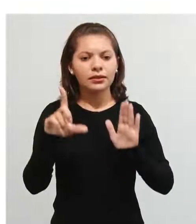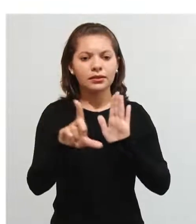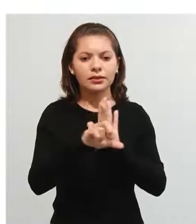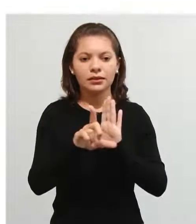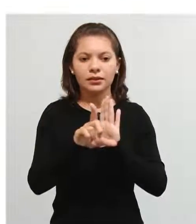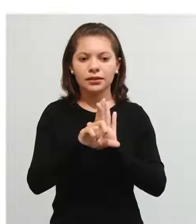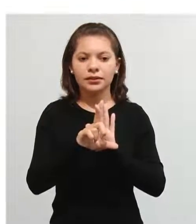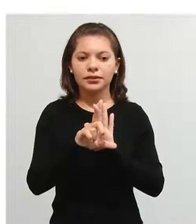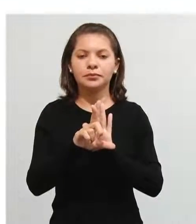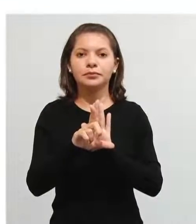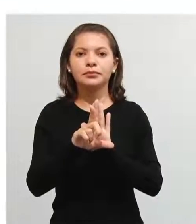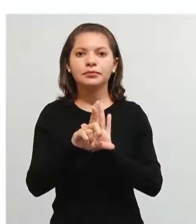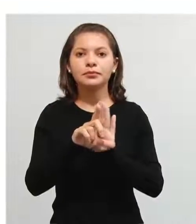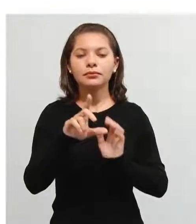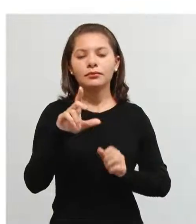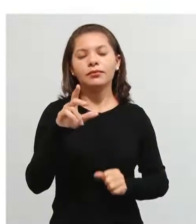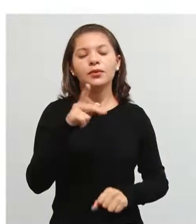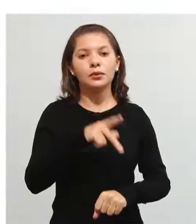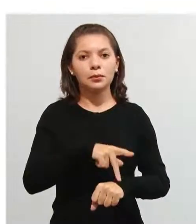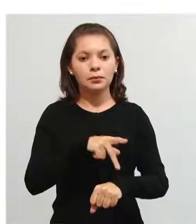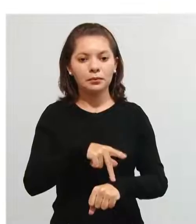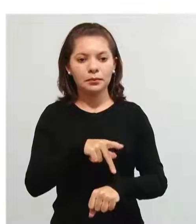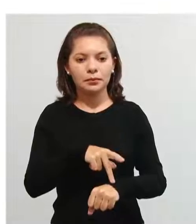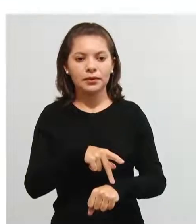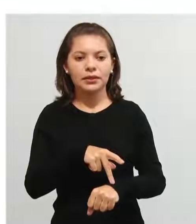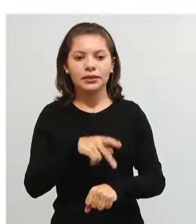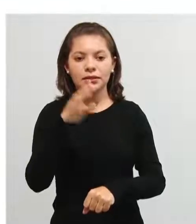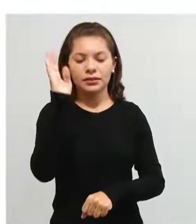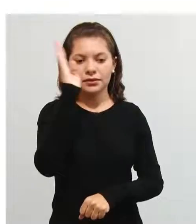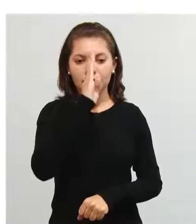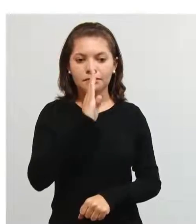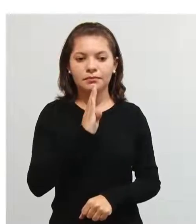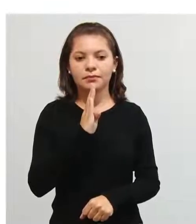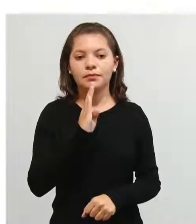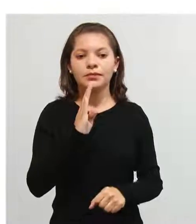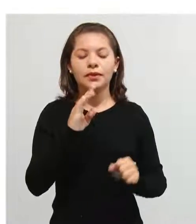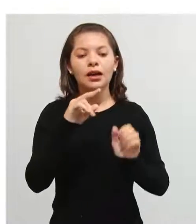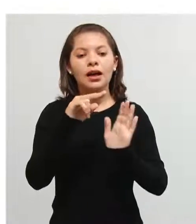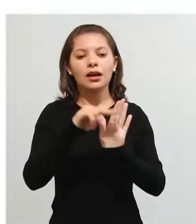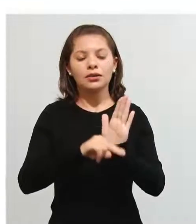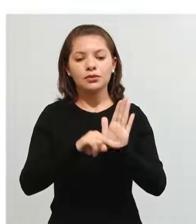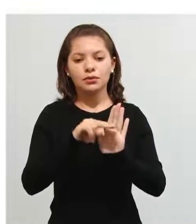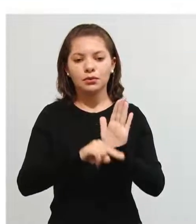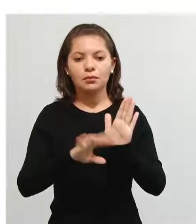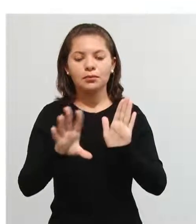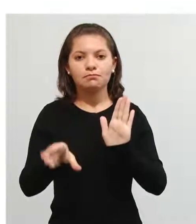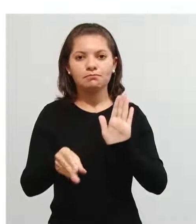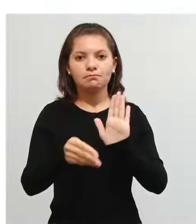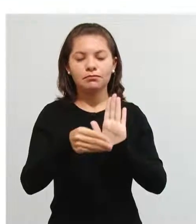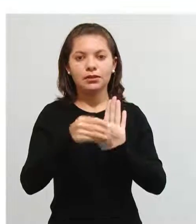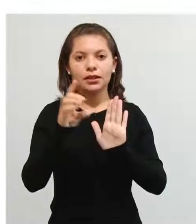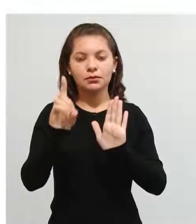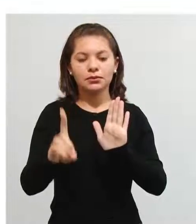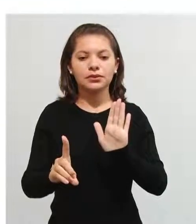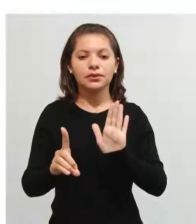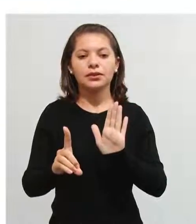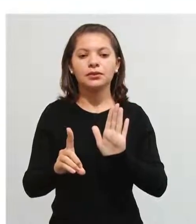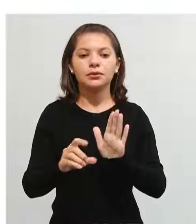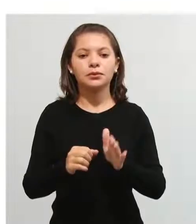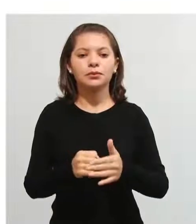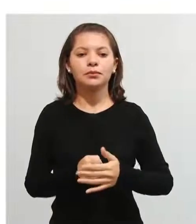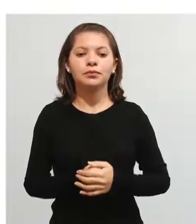convenções internacionais, os decretos e as normas complementares que versem no todo ou em parte